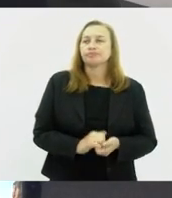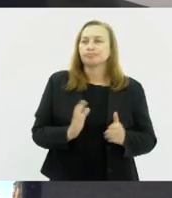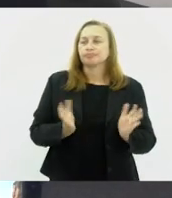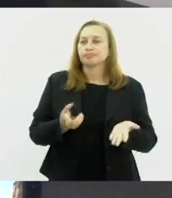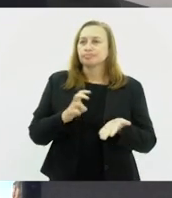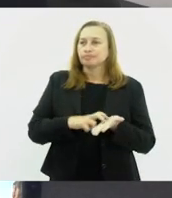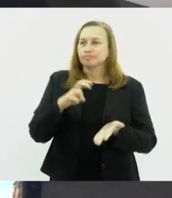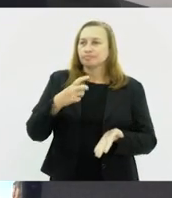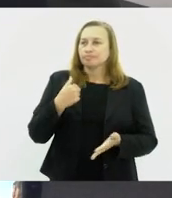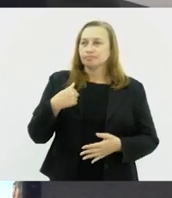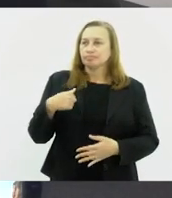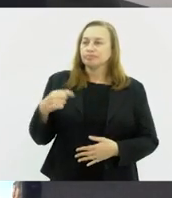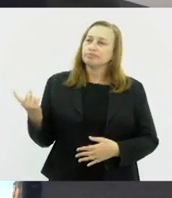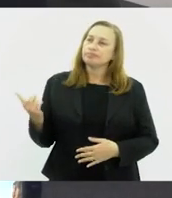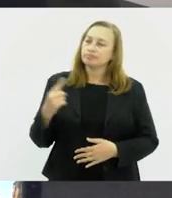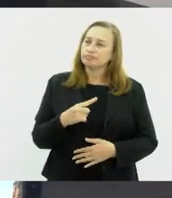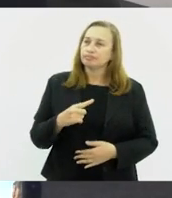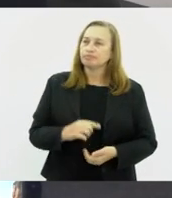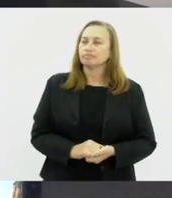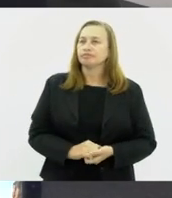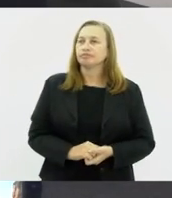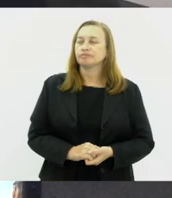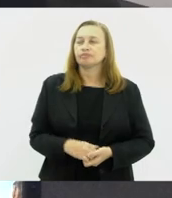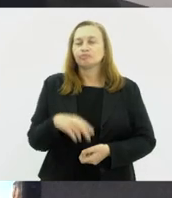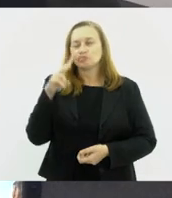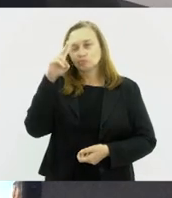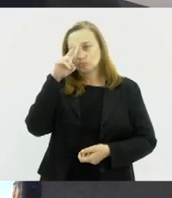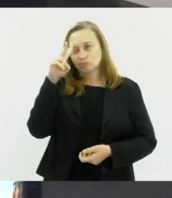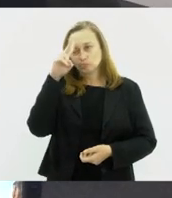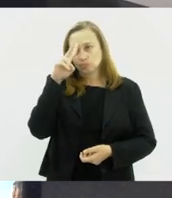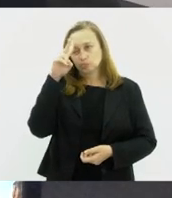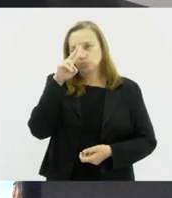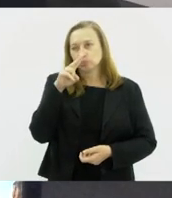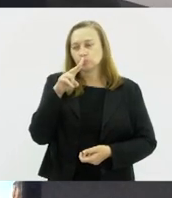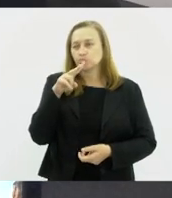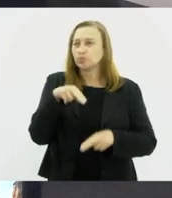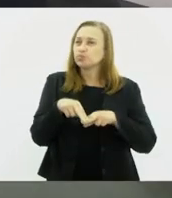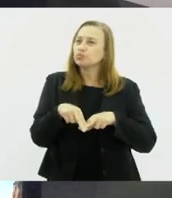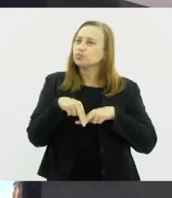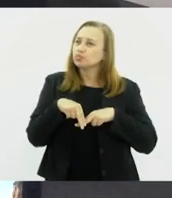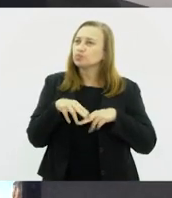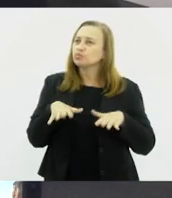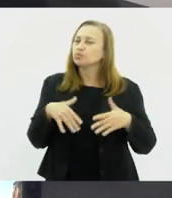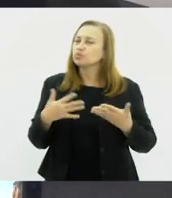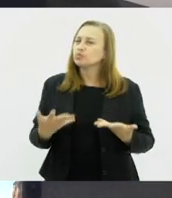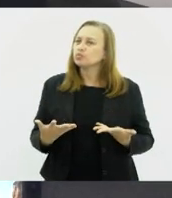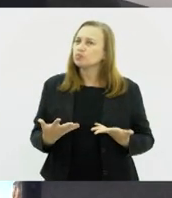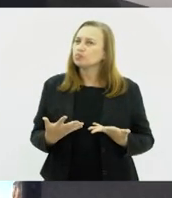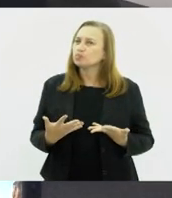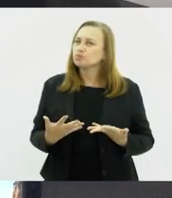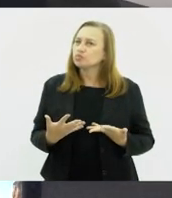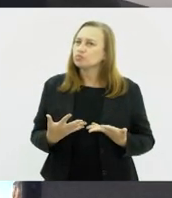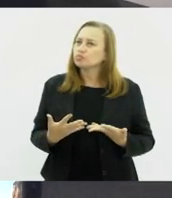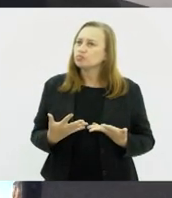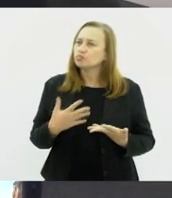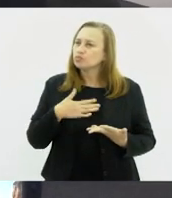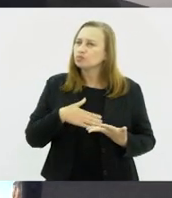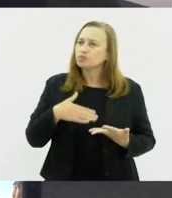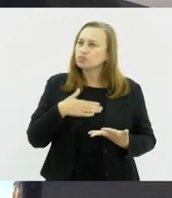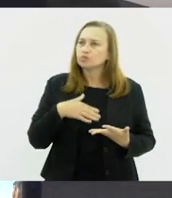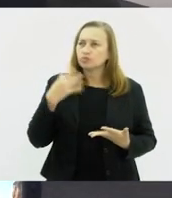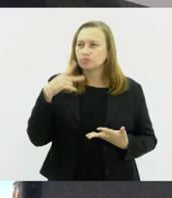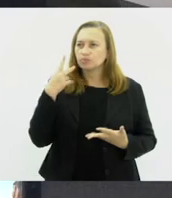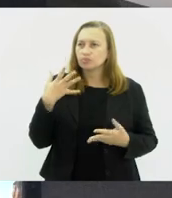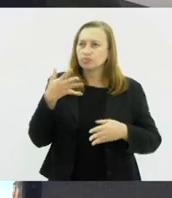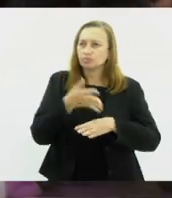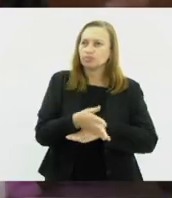manhã quando eu tava vindo para cá eu lembrei o motivo pelo qual me fez gostar de política e